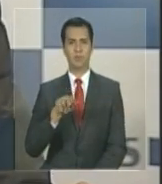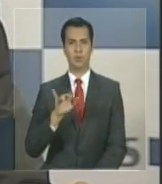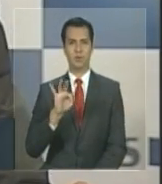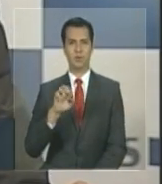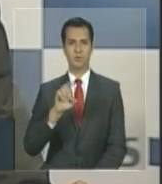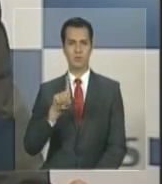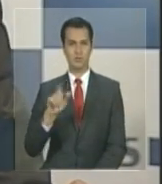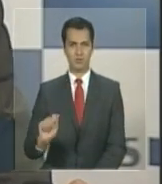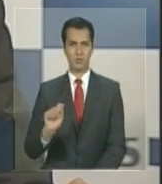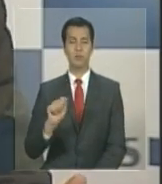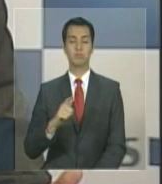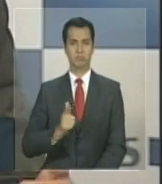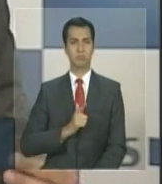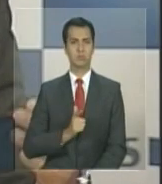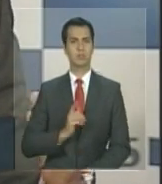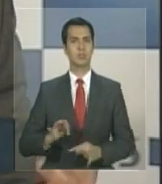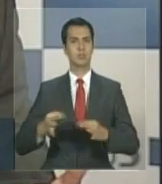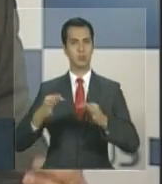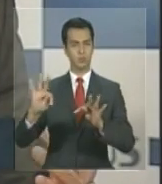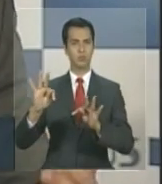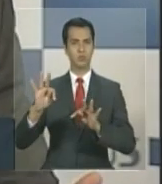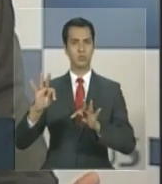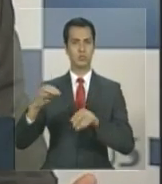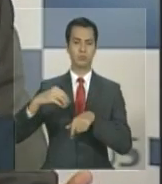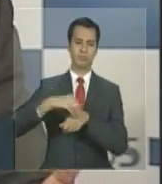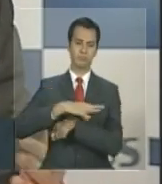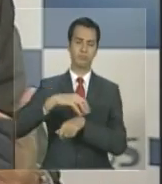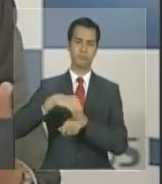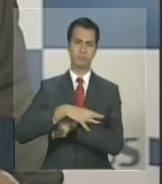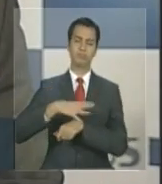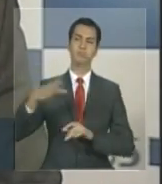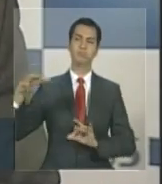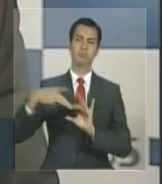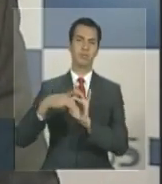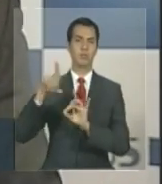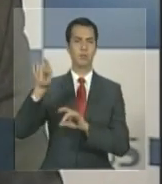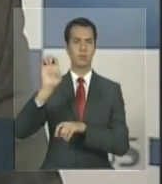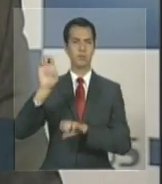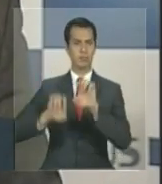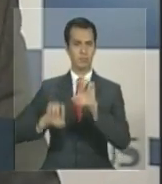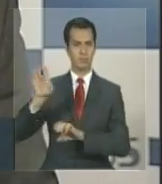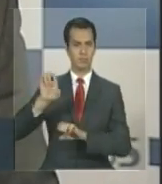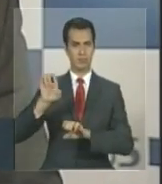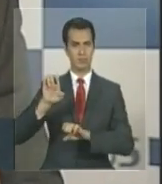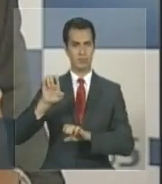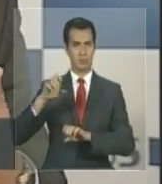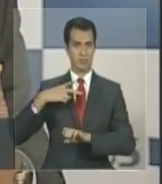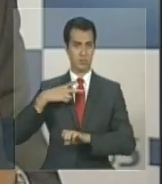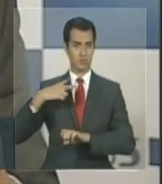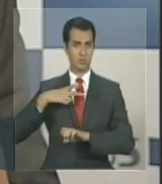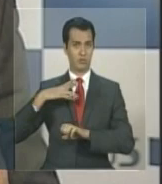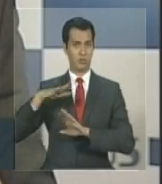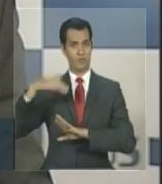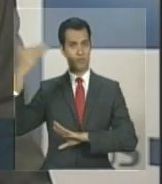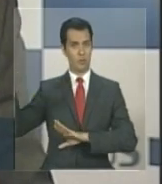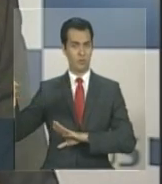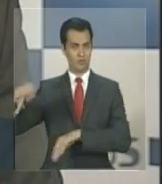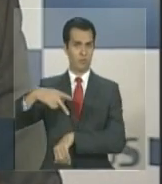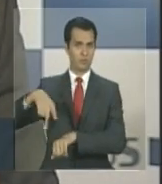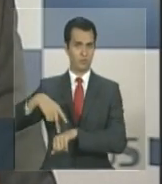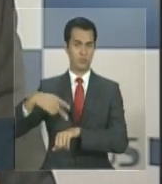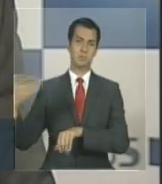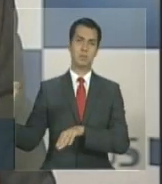de transferência de tecnologia envolvendo um parceiro privado internacional que nacionaliza essa produção com um laboratório